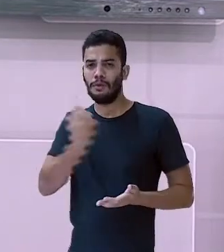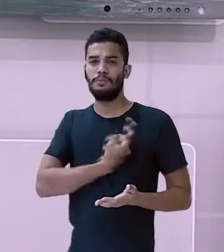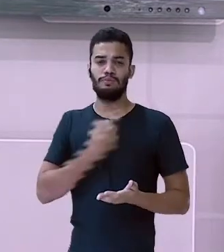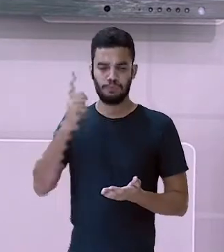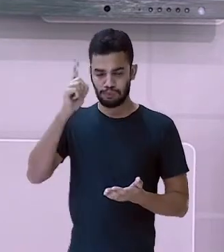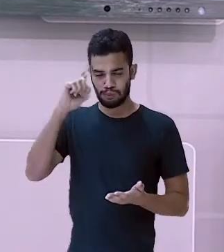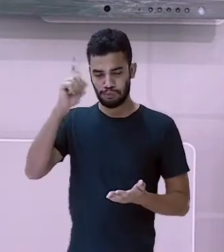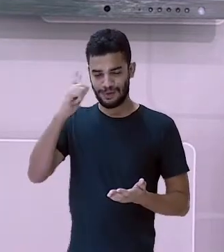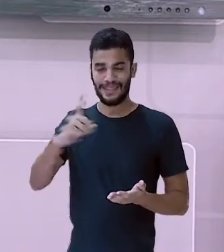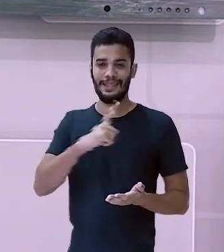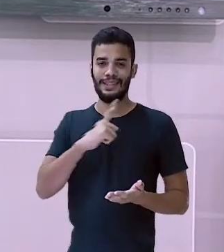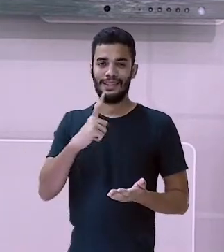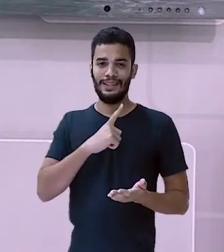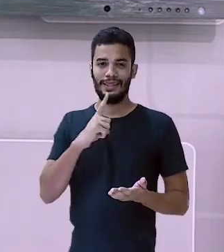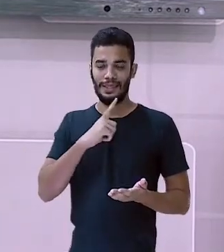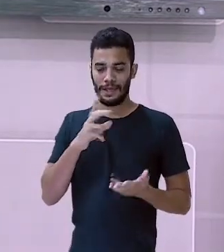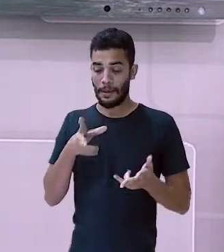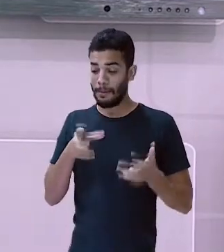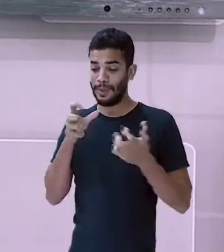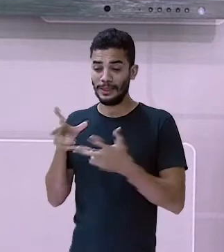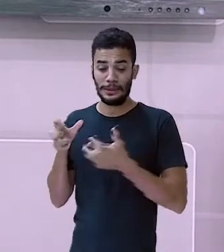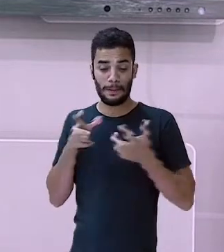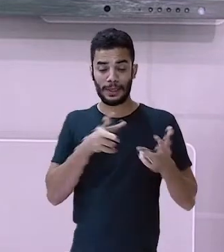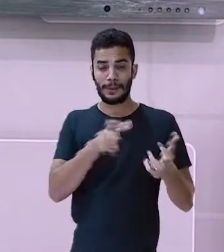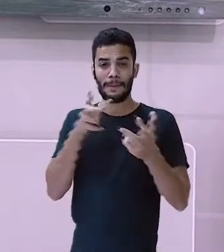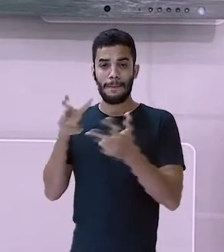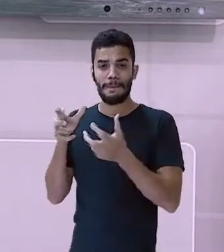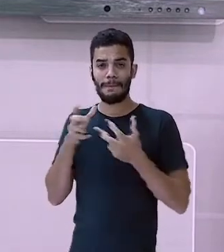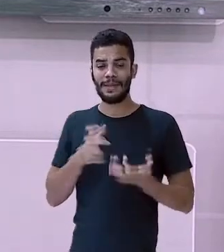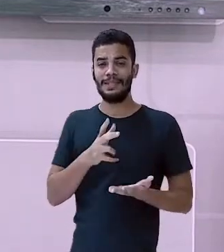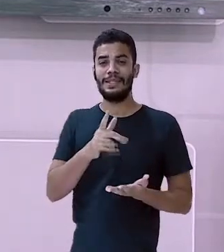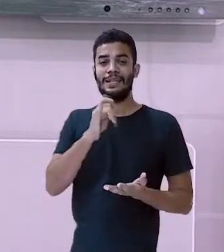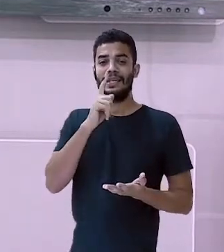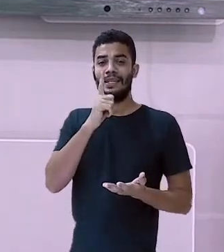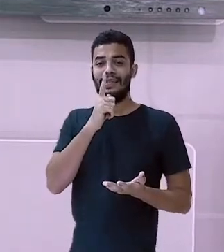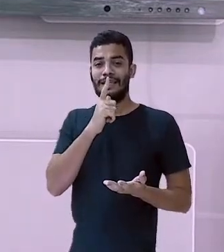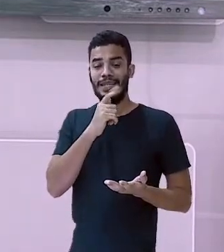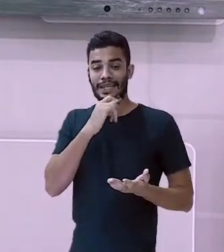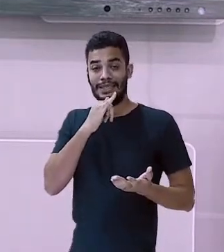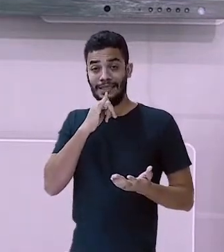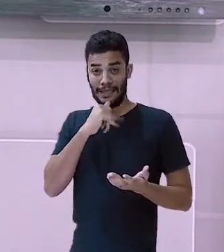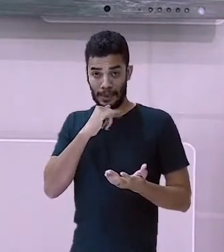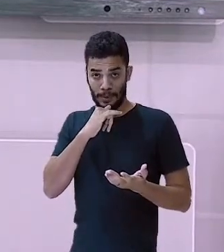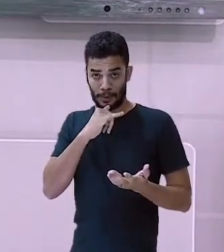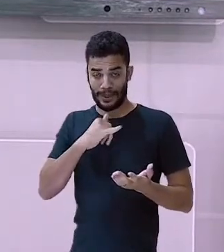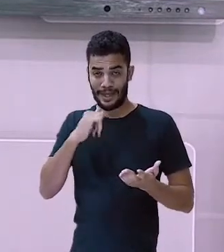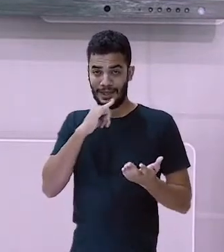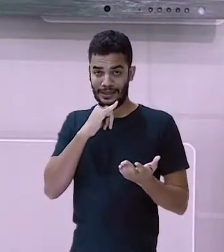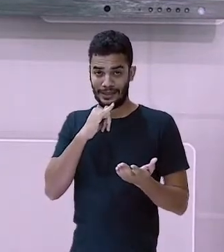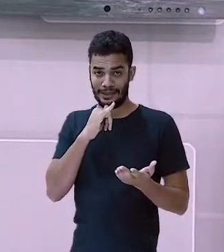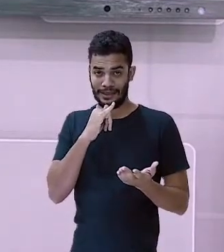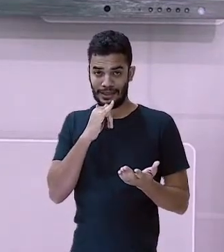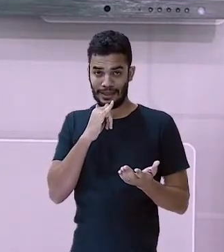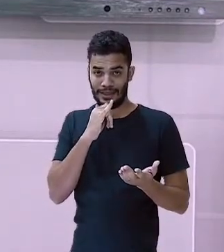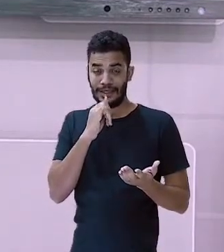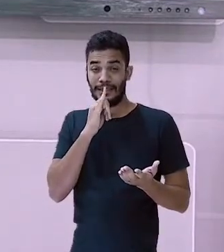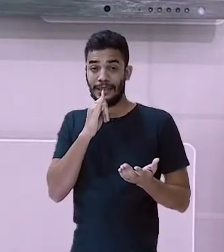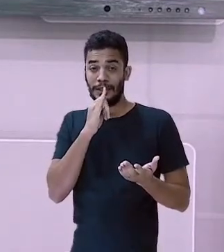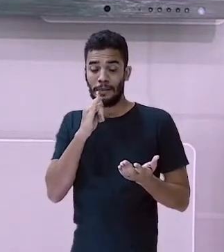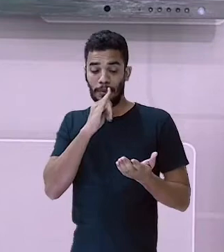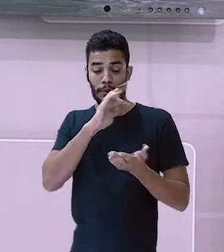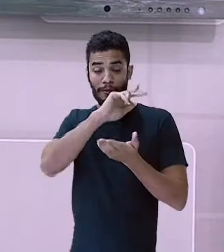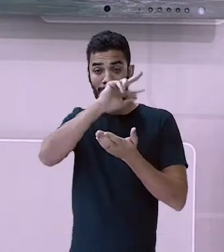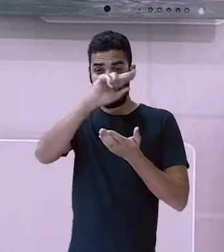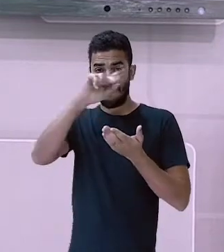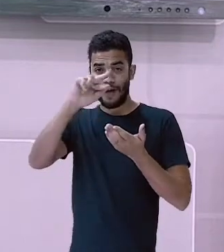nós convivemos, nós usufruímos, nós utilizamos muito mais misturas